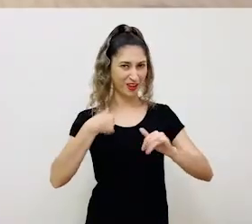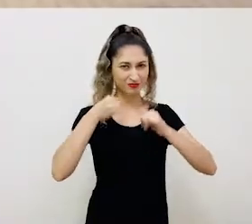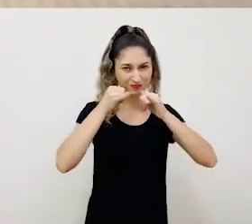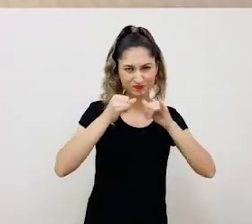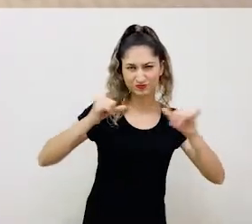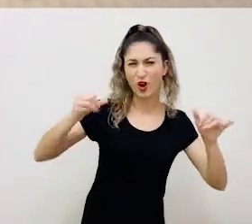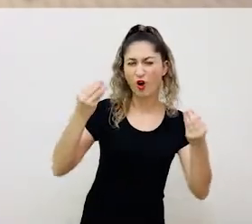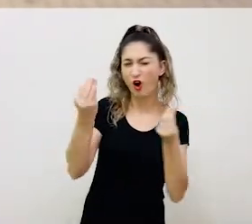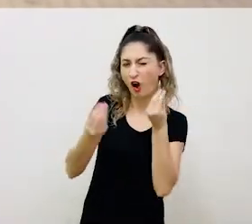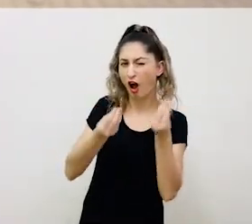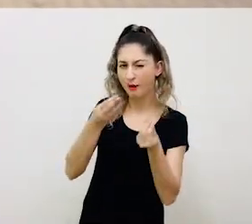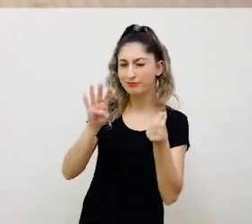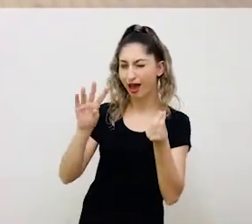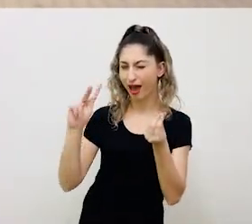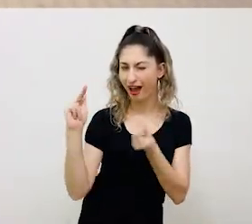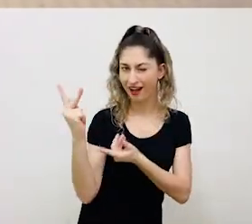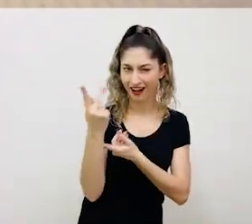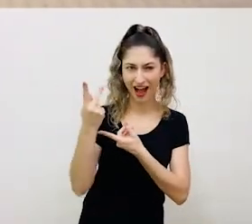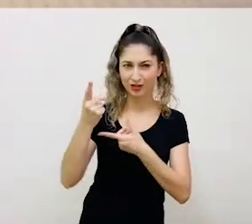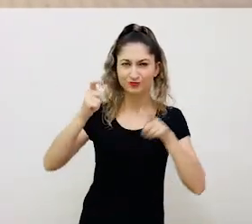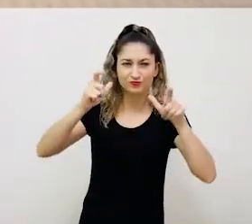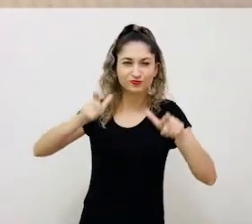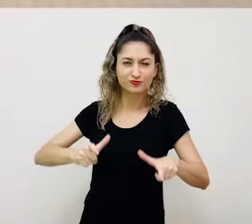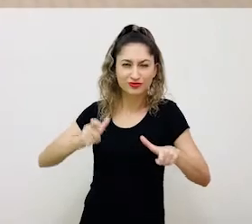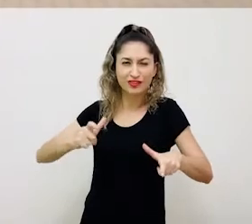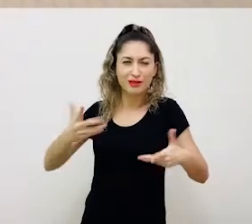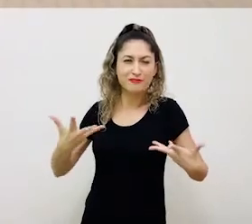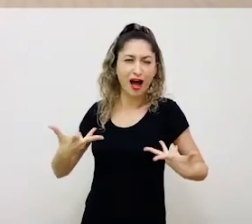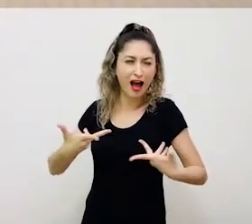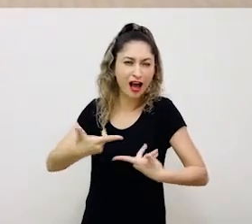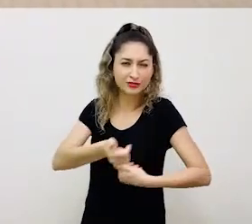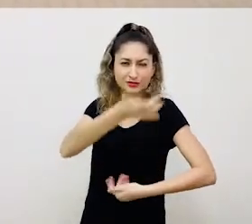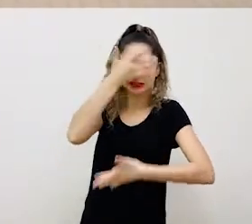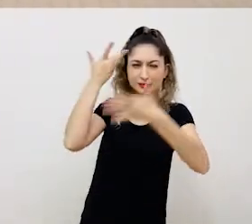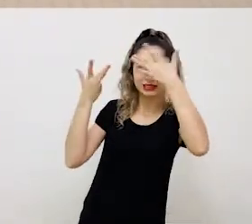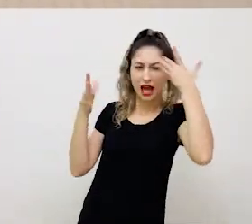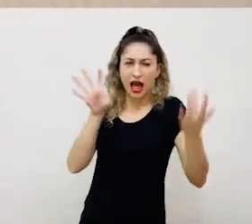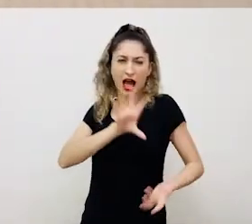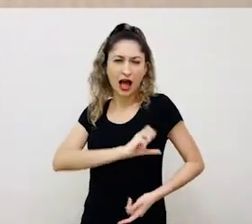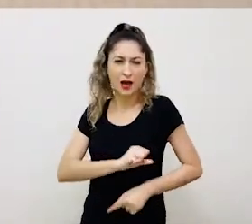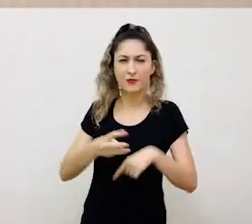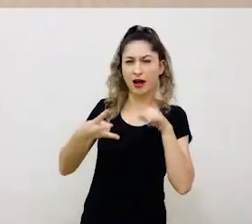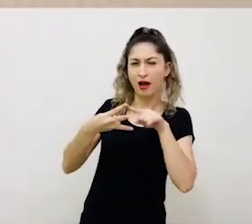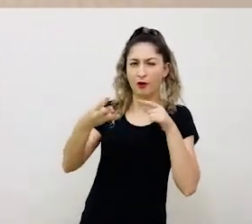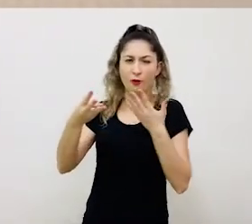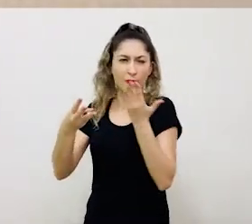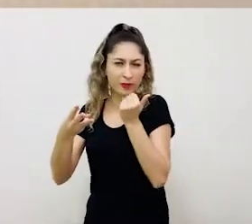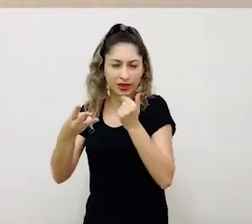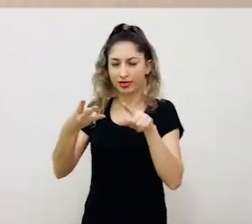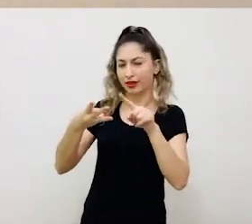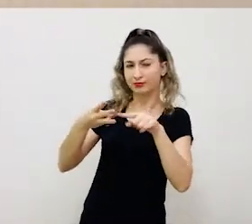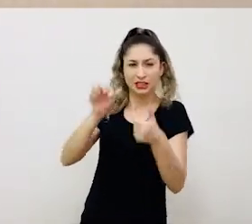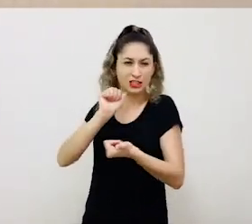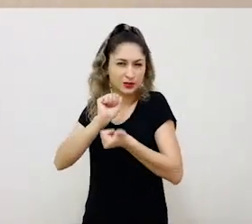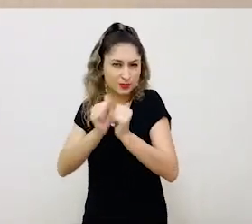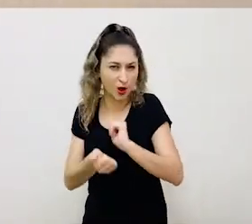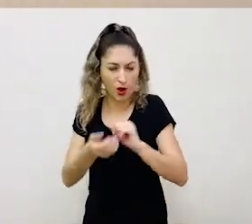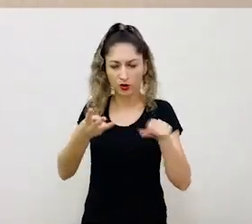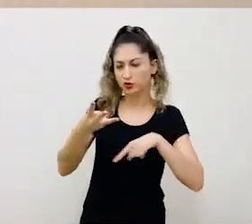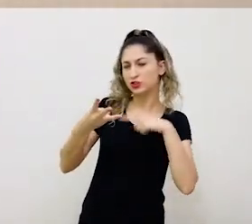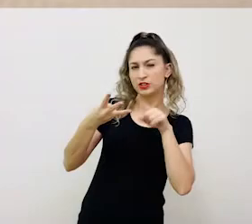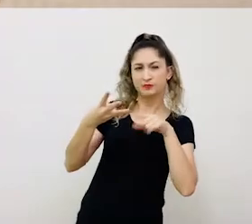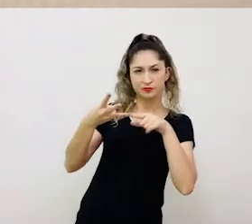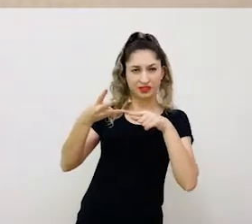Olá, eu estou aqui para te dizer como Belo Horizonte é uma cidade incrível para quem ama gastronomia, esportes